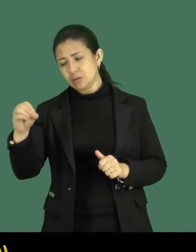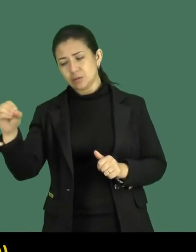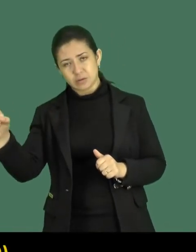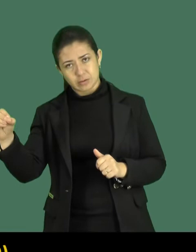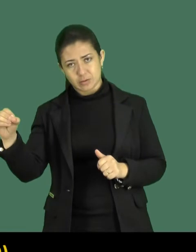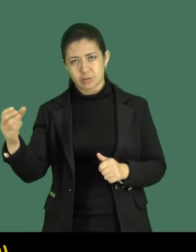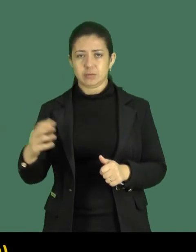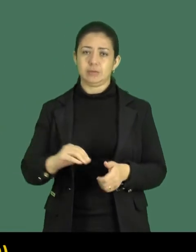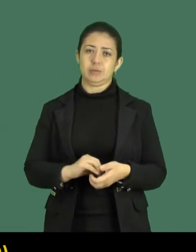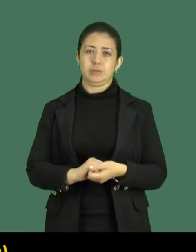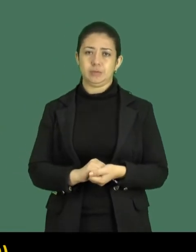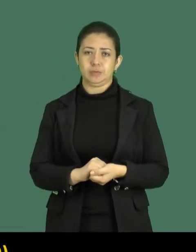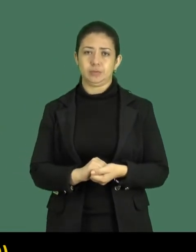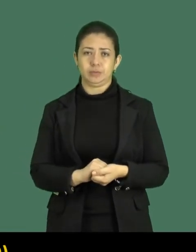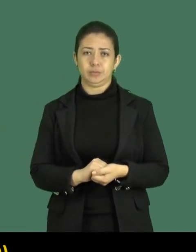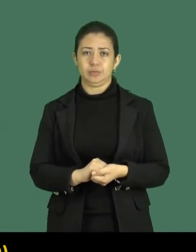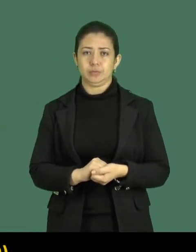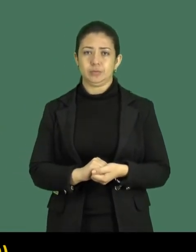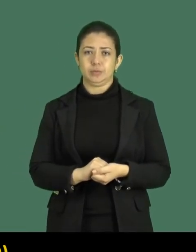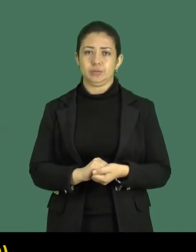derrubei o 2 aqui multiplicando,